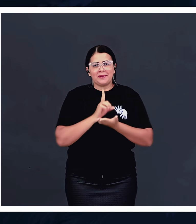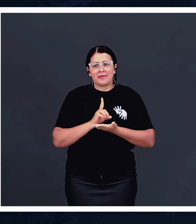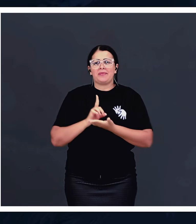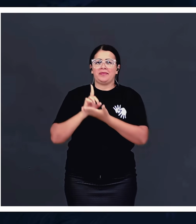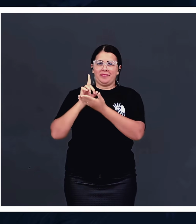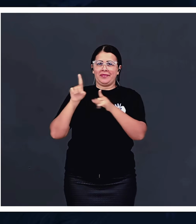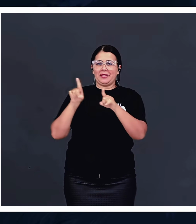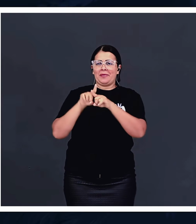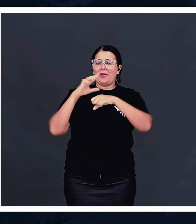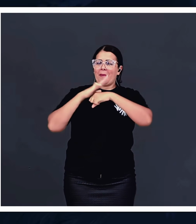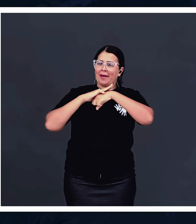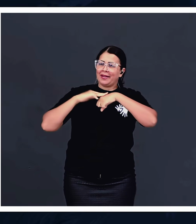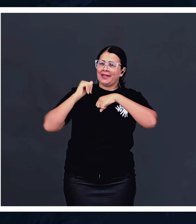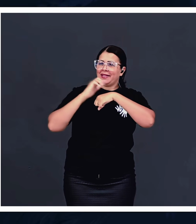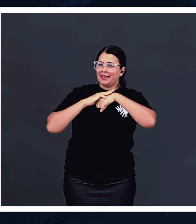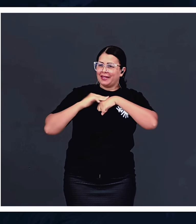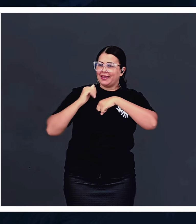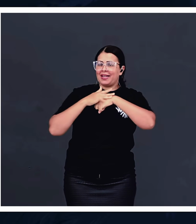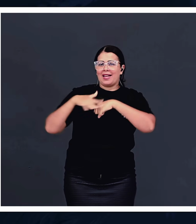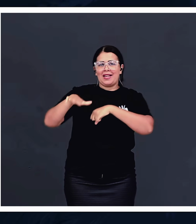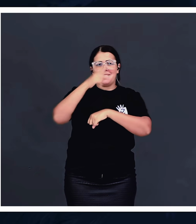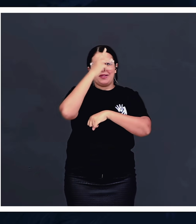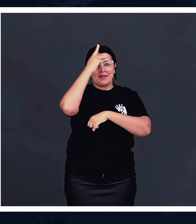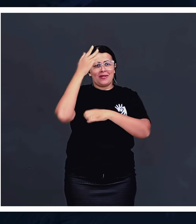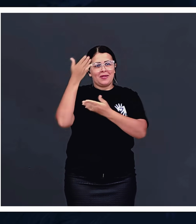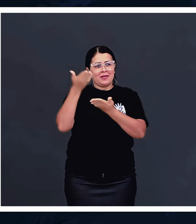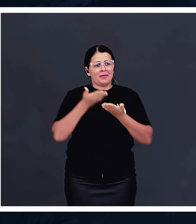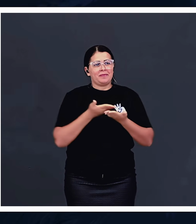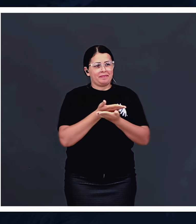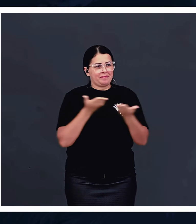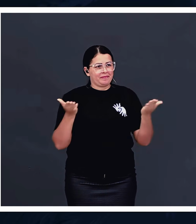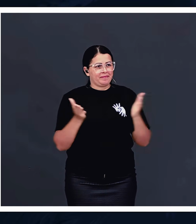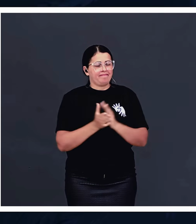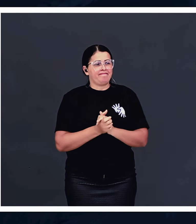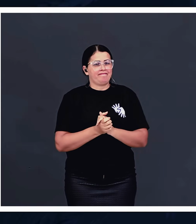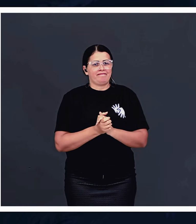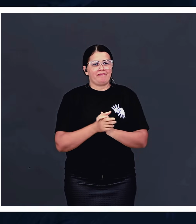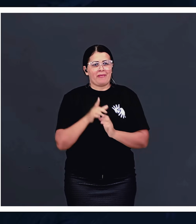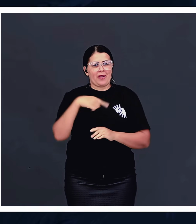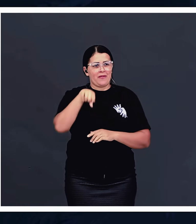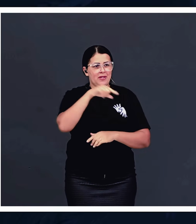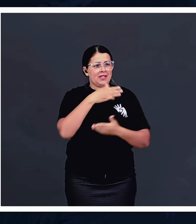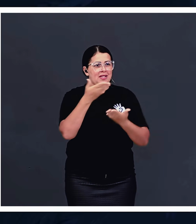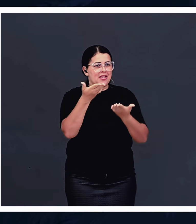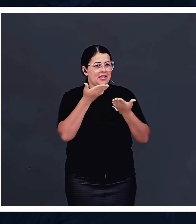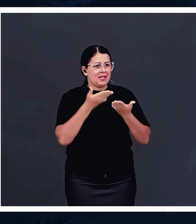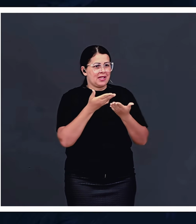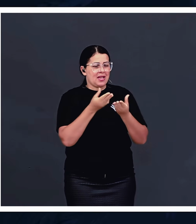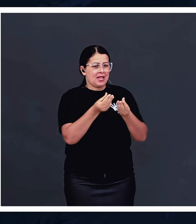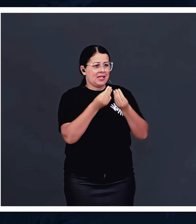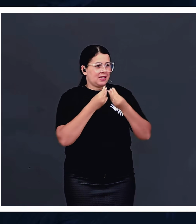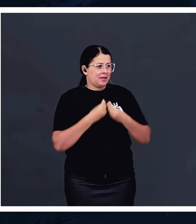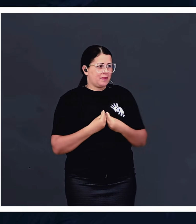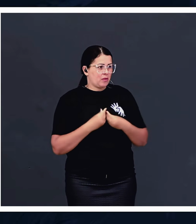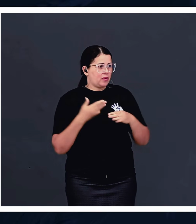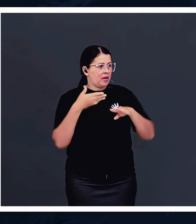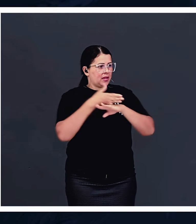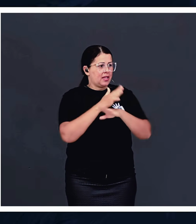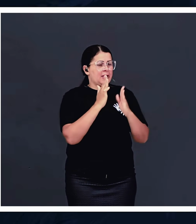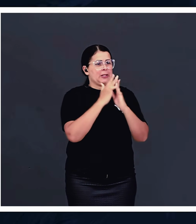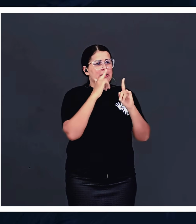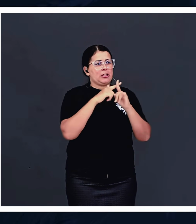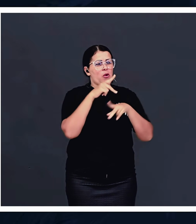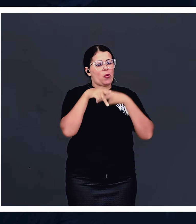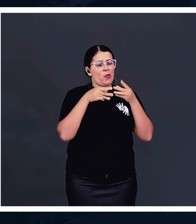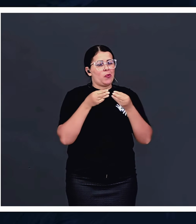Deus, pelo carinho que essa igreja recepciona você. Você recebeu, provavelmente, na entrada, um presente